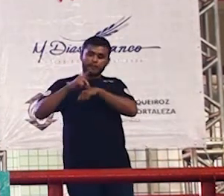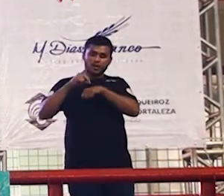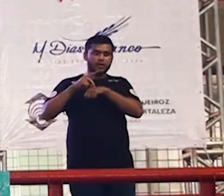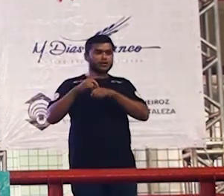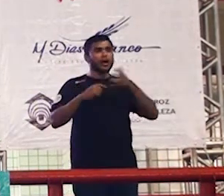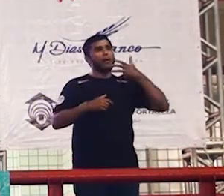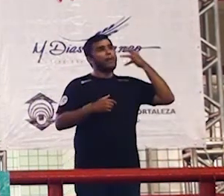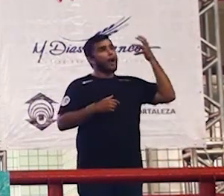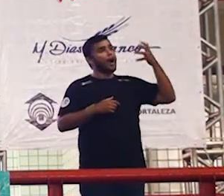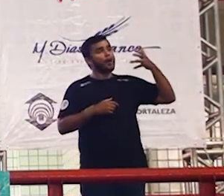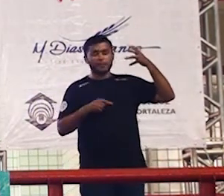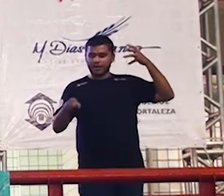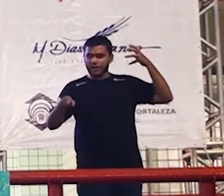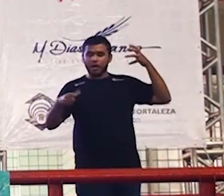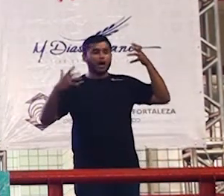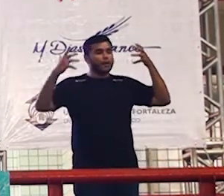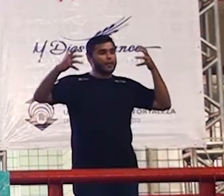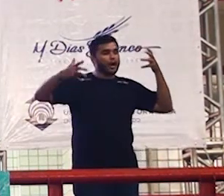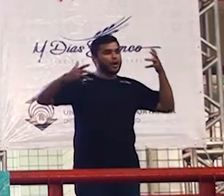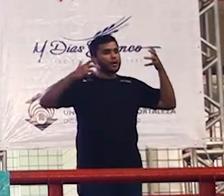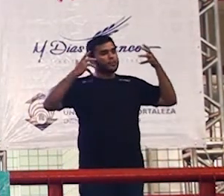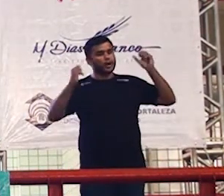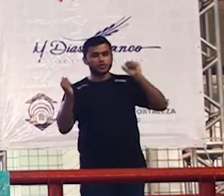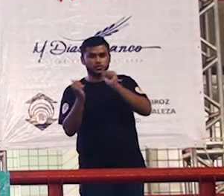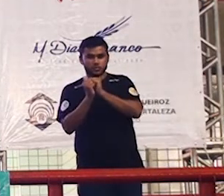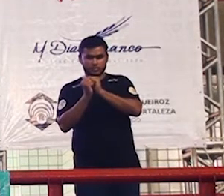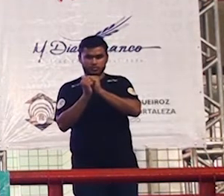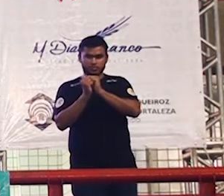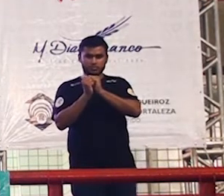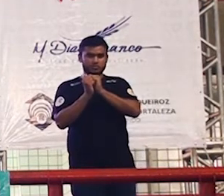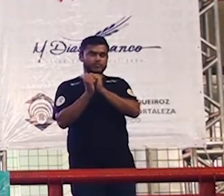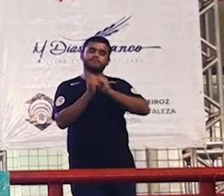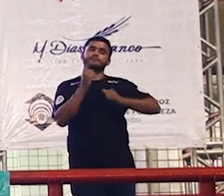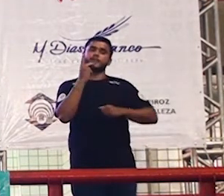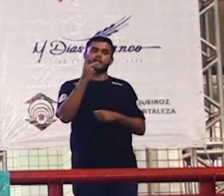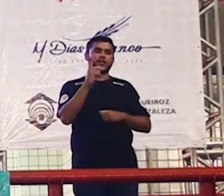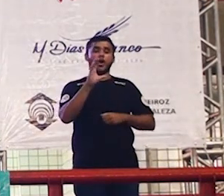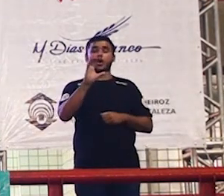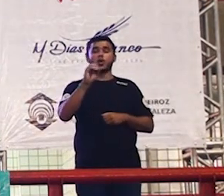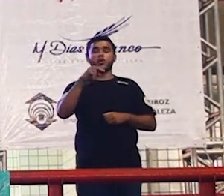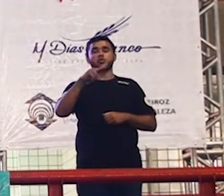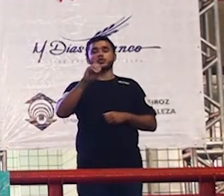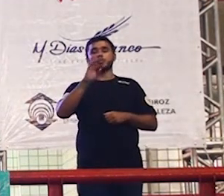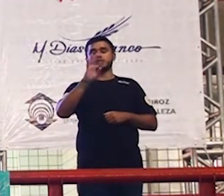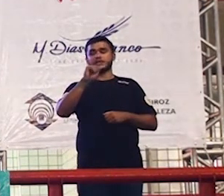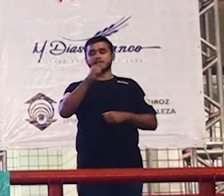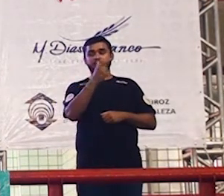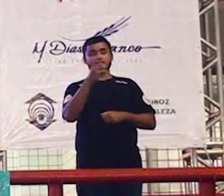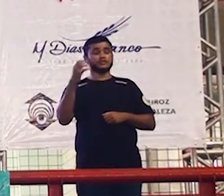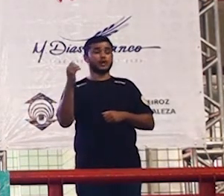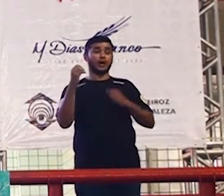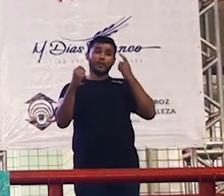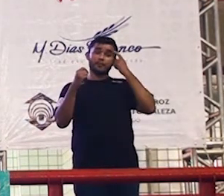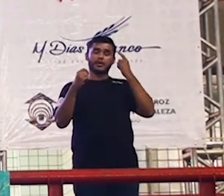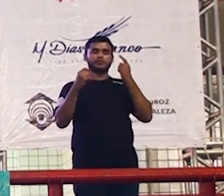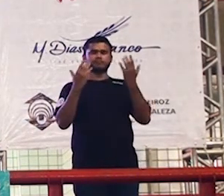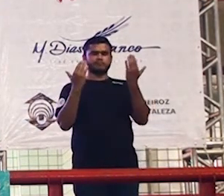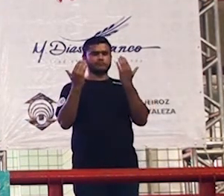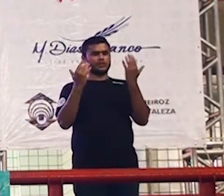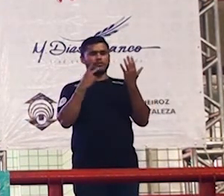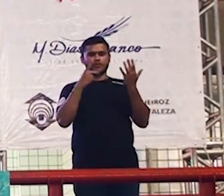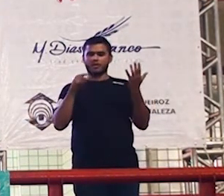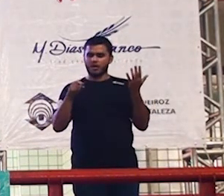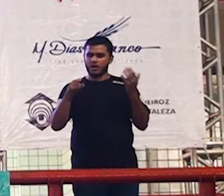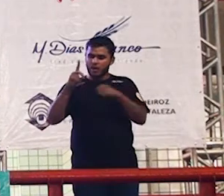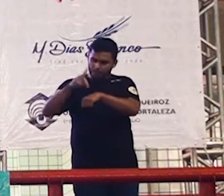acompanha o canto da lavadeira e se confunde com ela, aí é conotação, é personificação, ele está dando